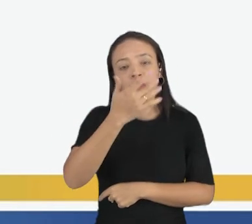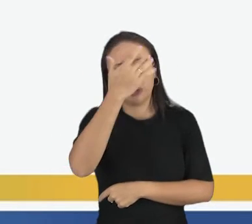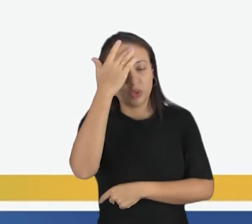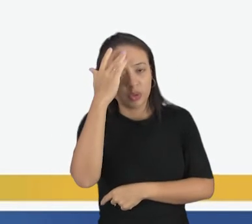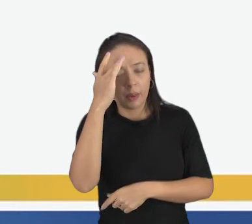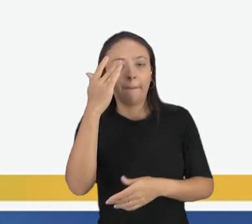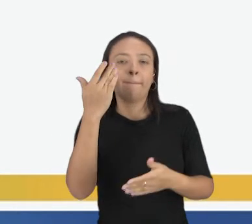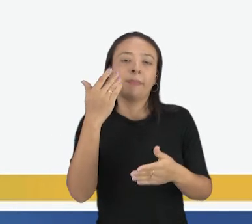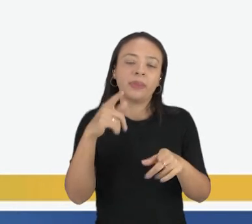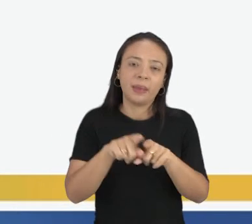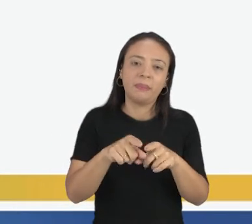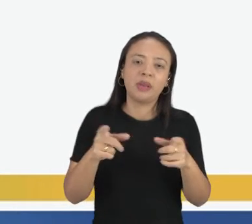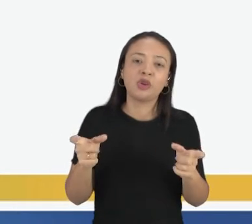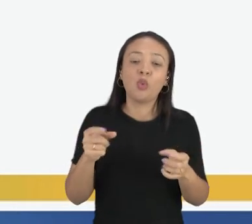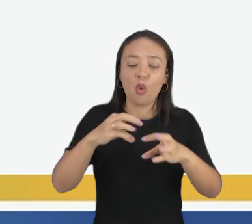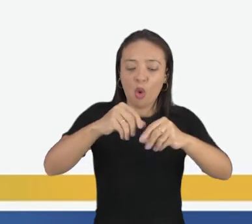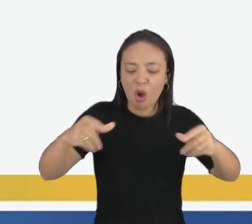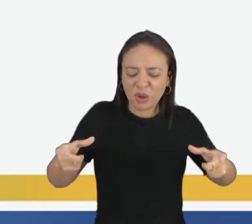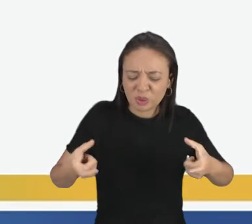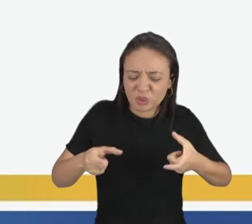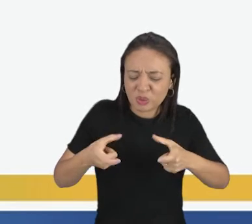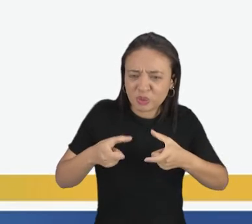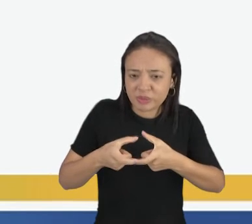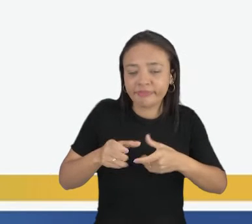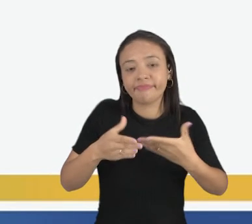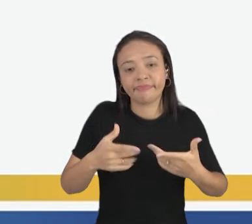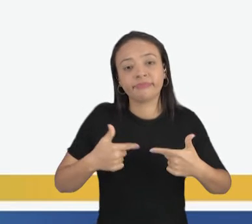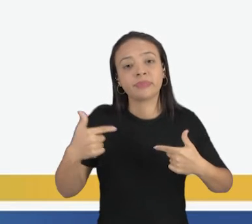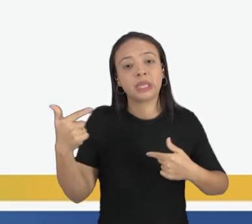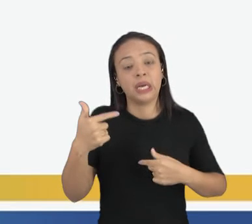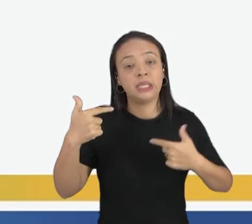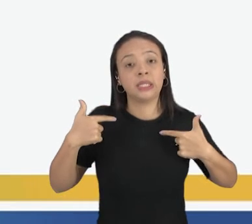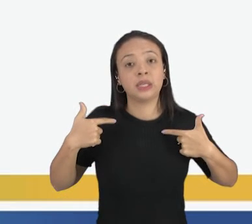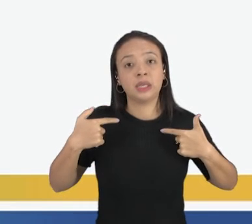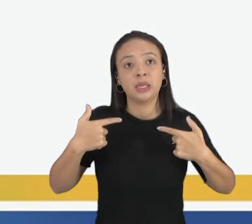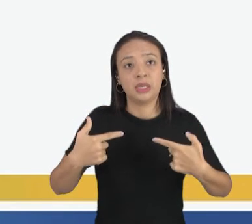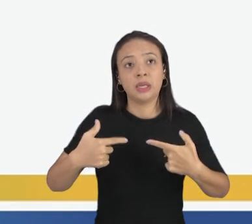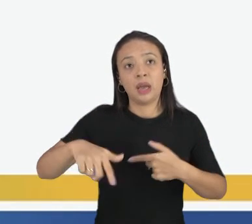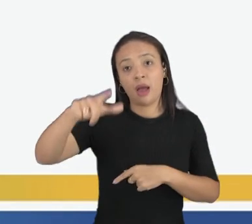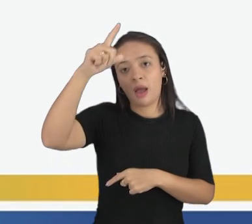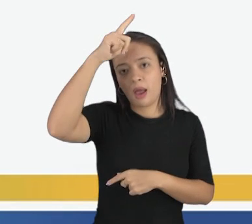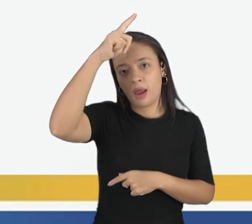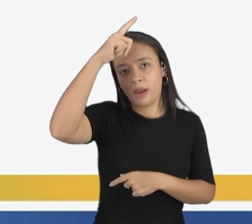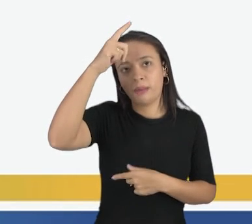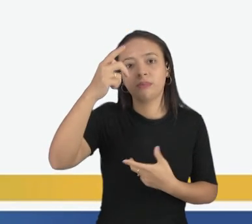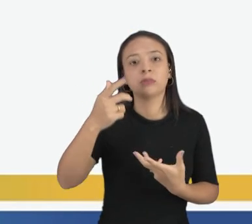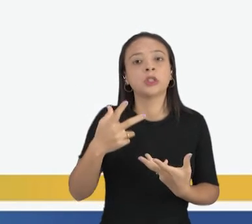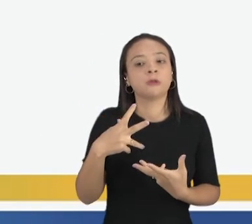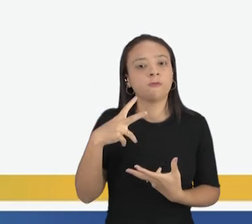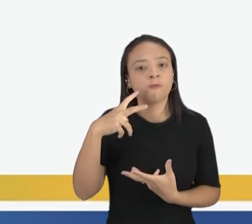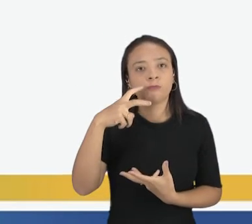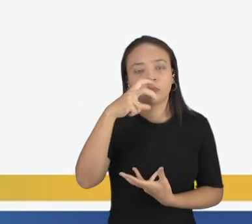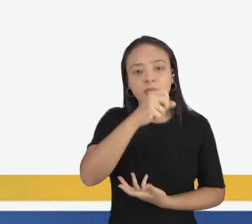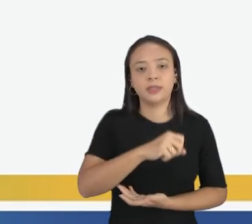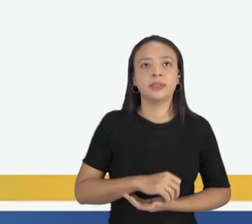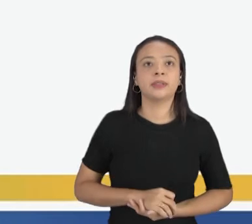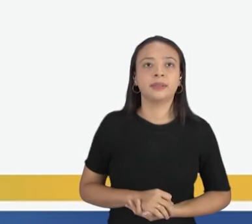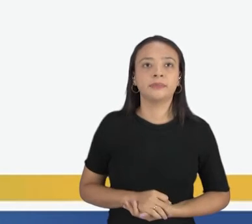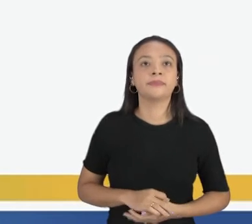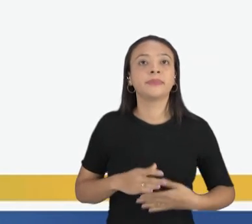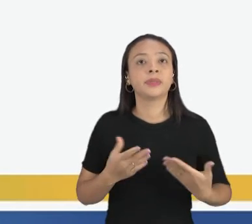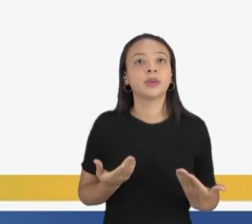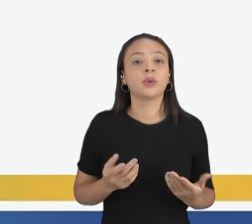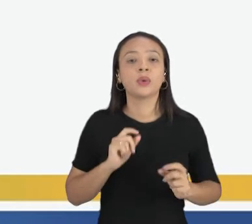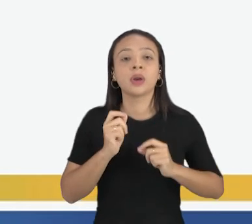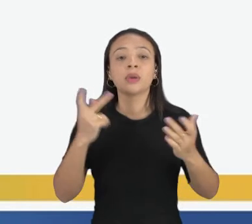perdeu o território. Então, isso também faz com que, na Segunda Guerra, a Alemanha venha aí com esse revanchismo, ok, pessoal? E as consequências